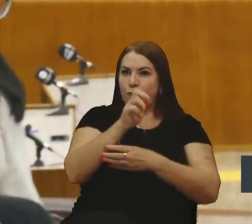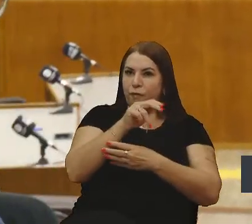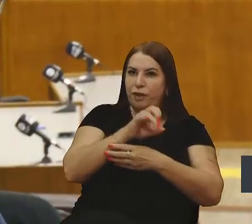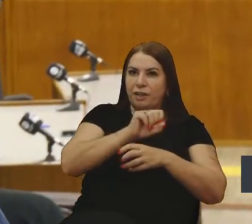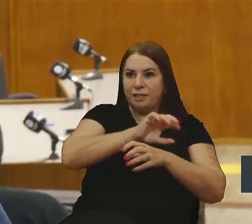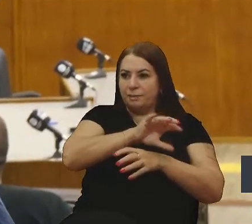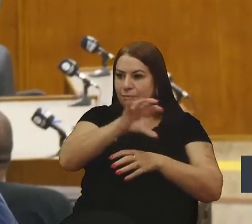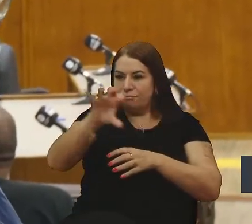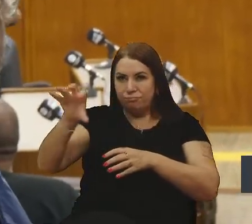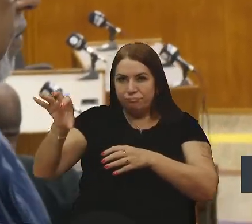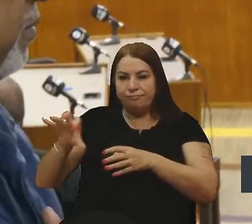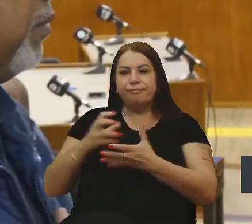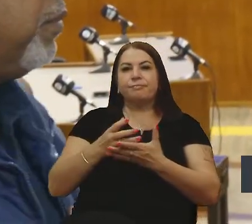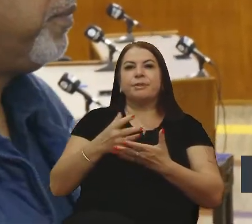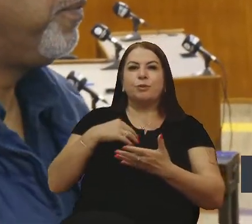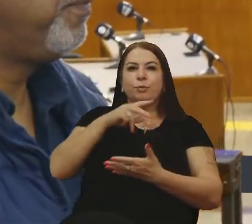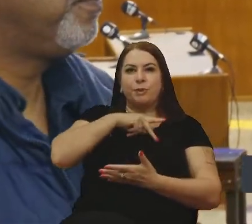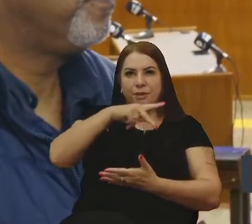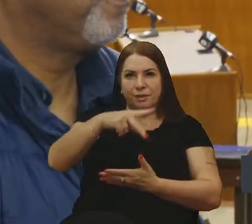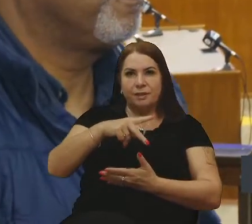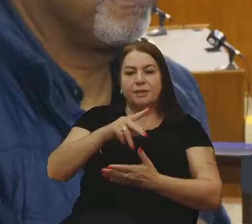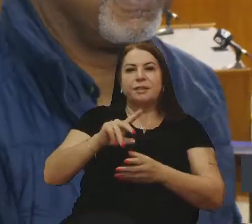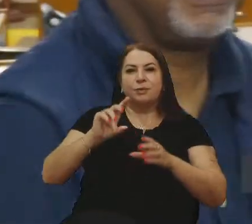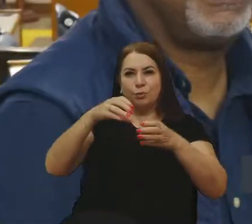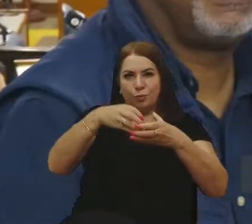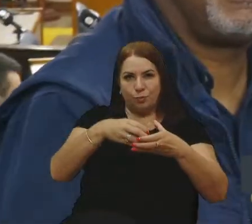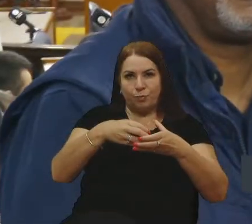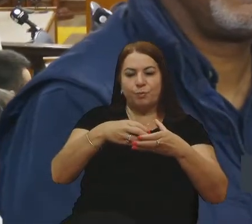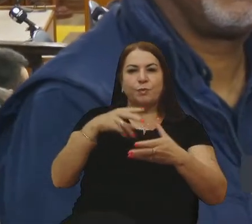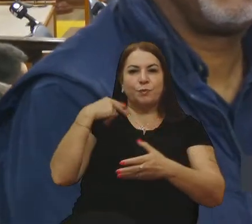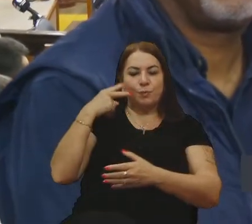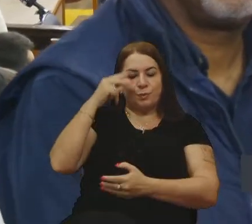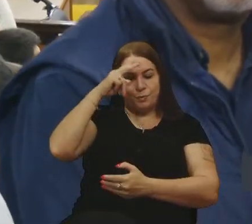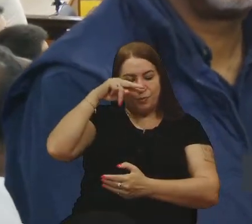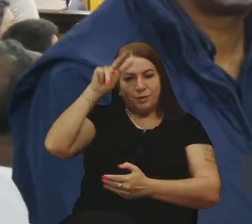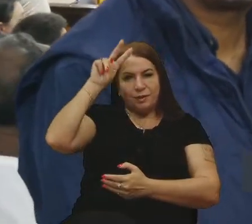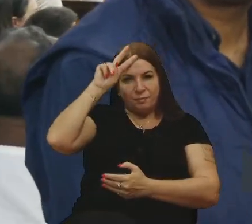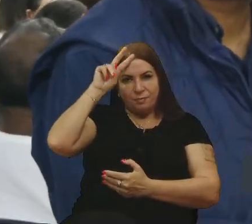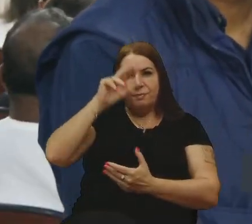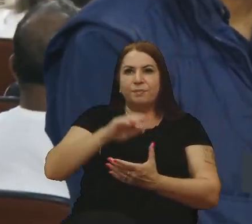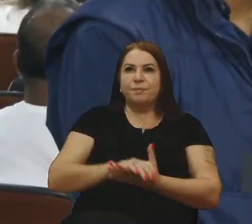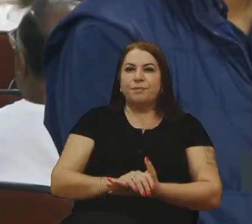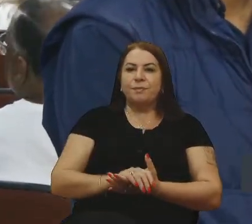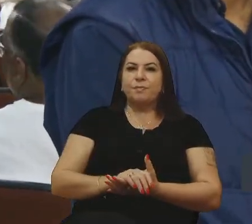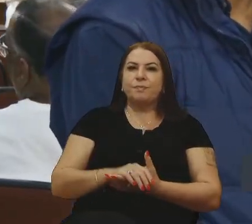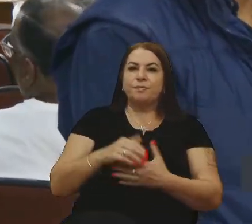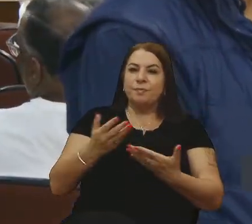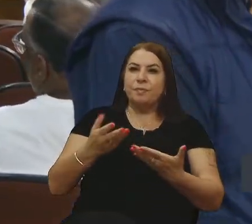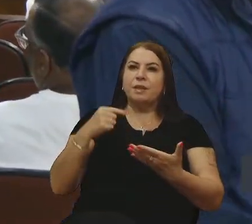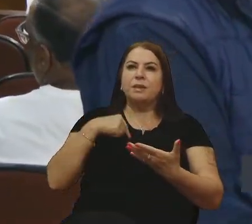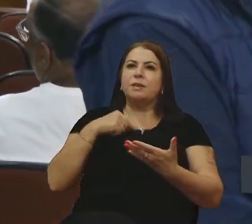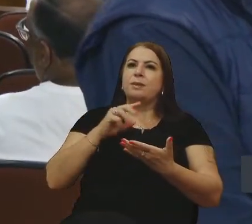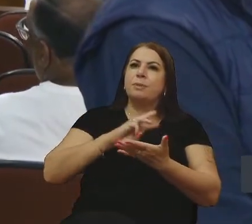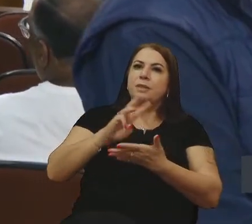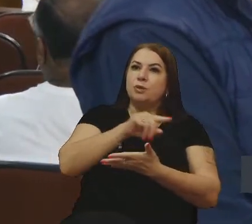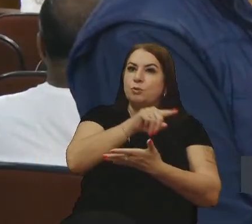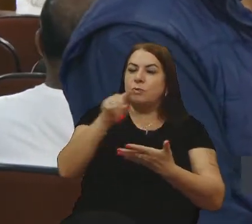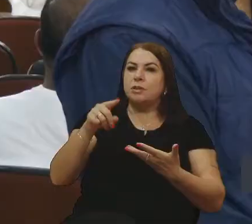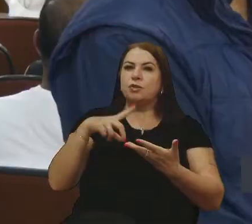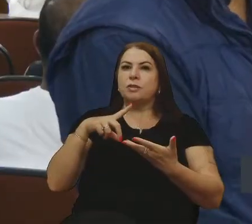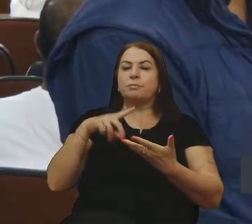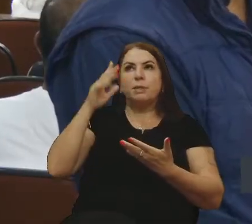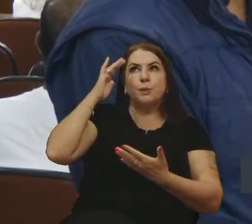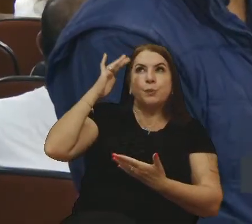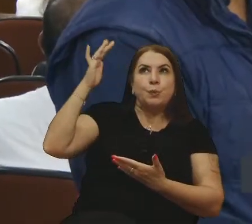expansão. Eu estou aqui com o presidente da Frente Parlamentar, vereador Edson da Rosa. Vereador, que mensagem o senhor deixa para quem